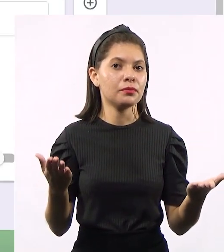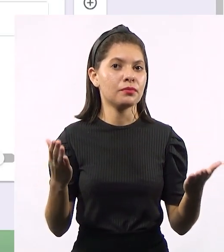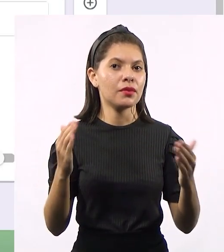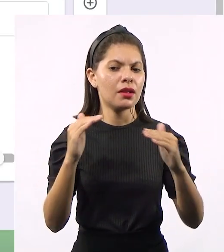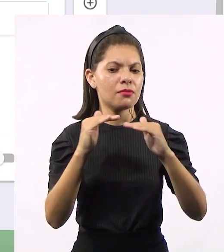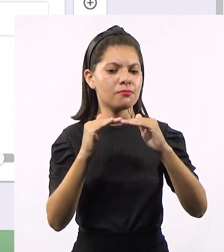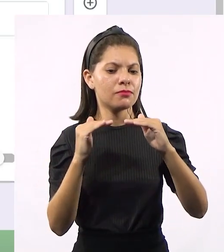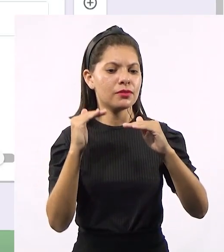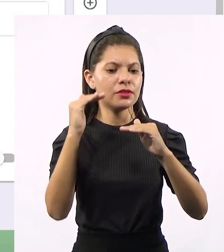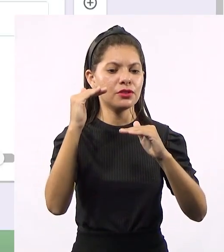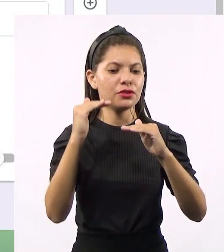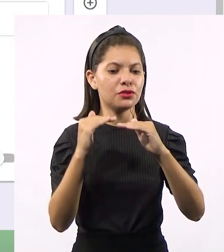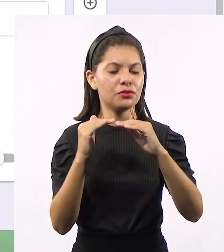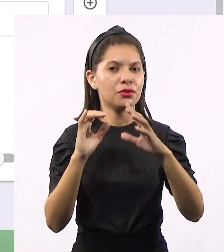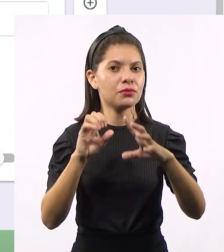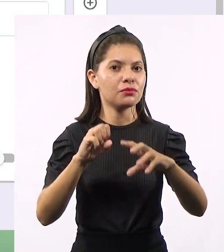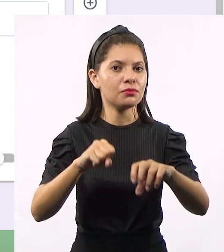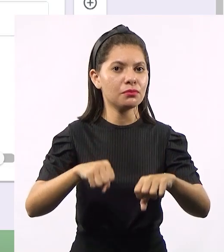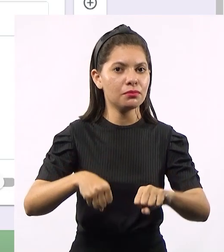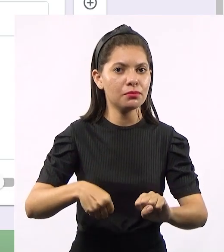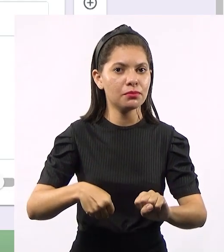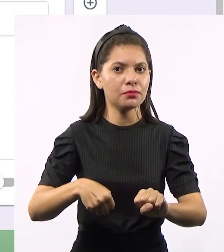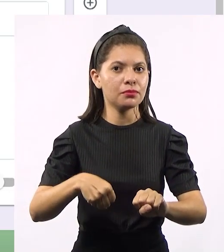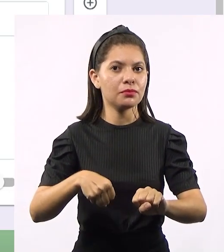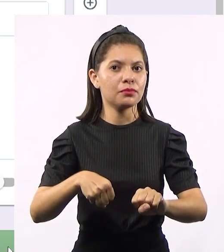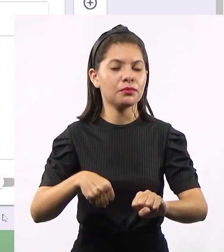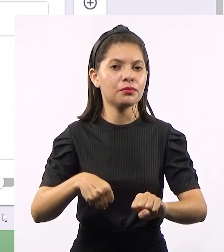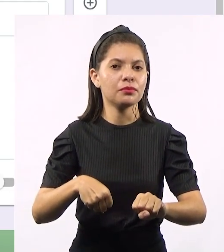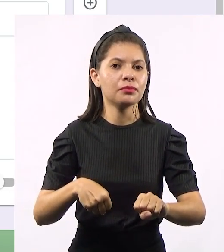de formação.